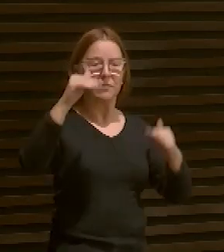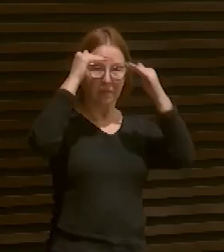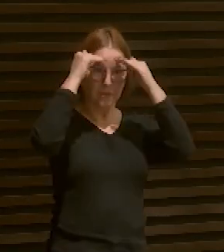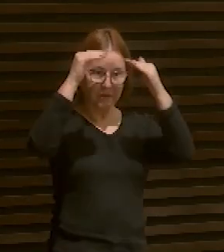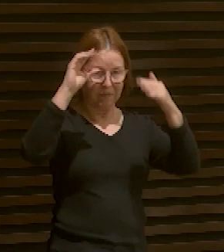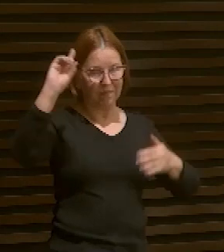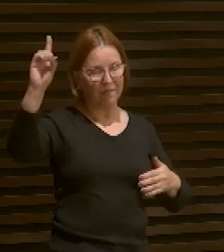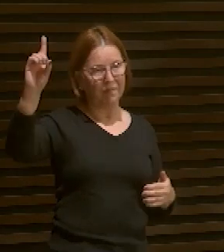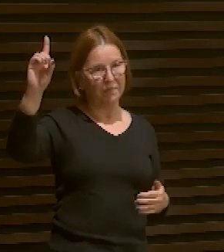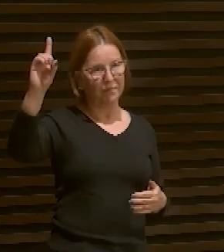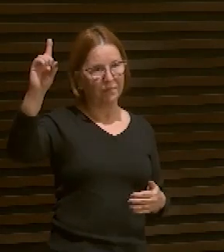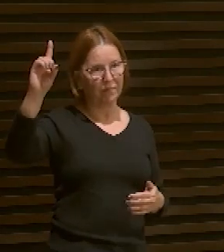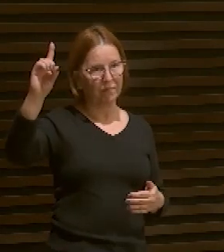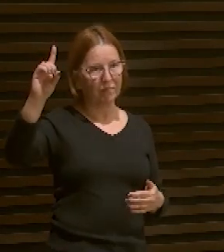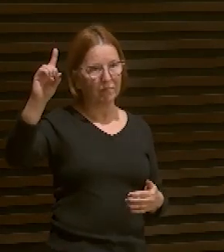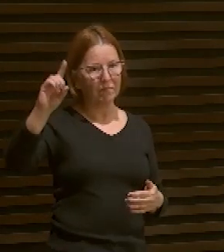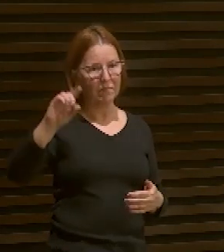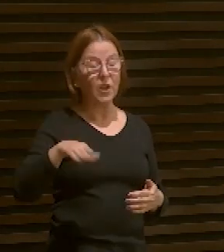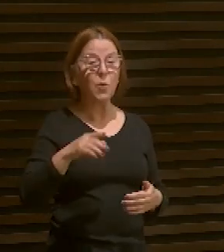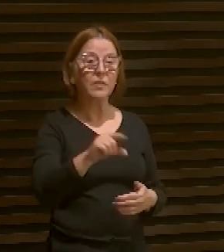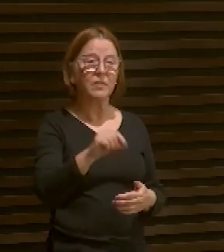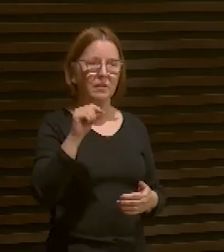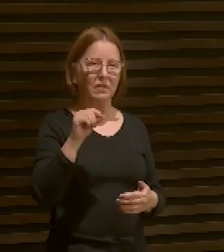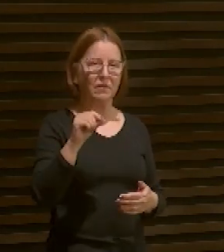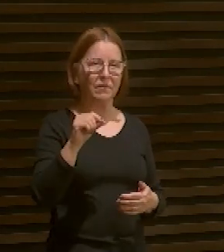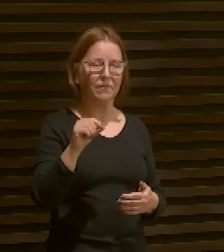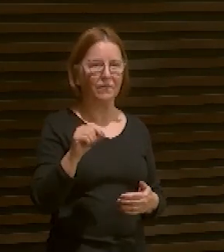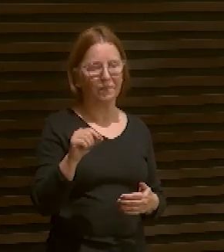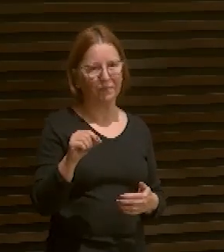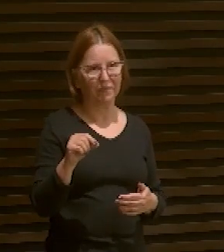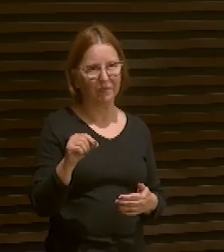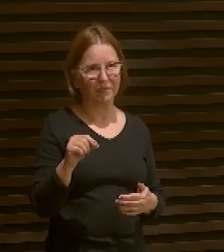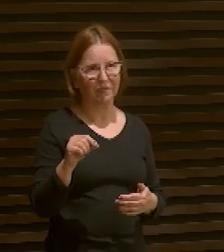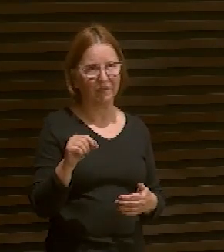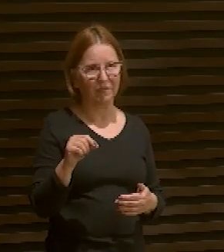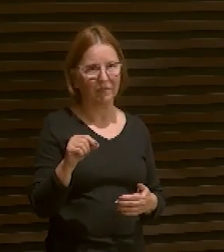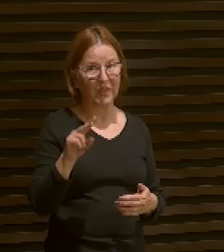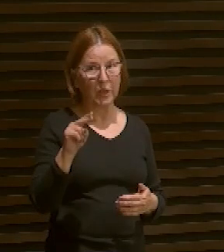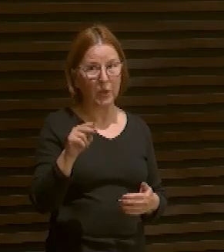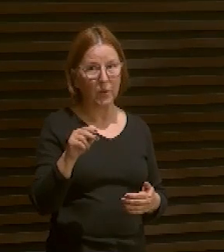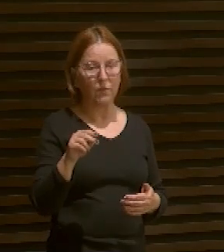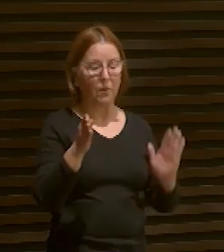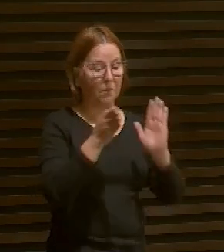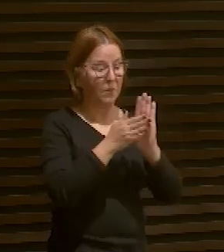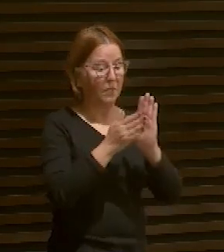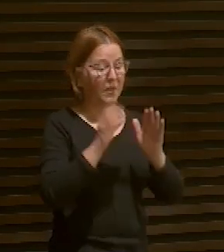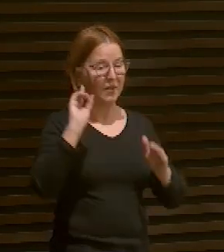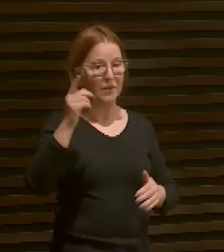a Deus? Qual é a decisão que vai de encontro àquilo que Deus tem proposto para a minha vida?